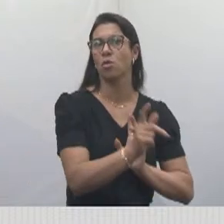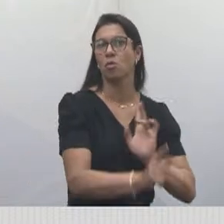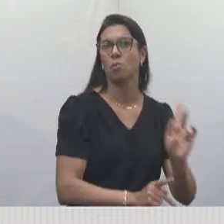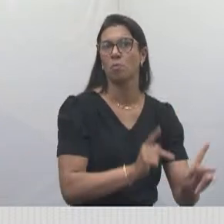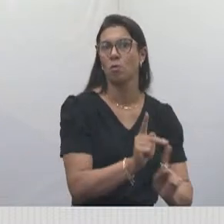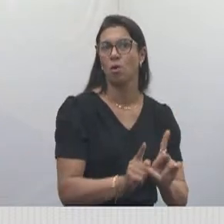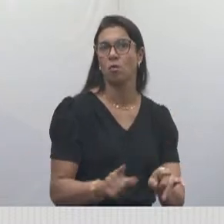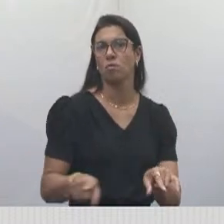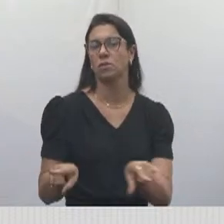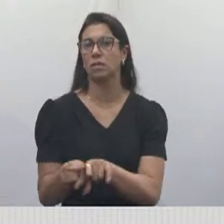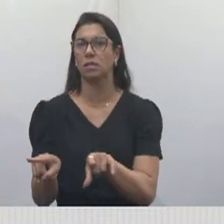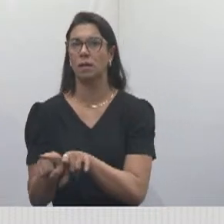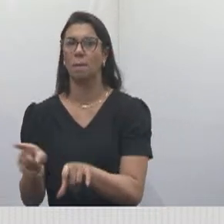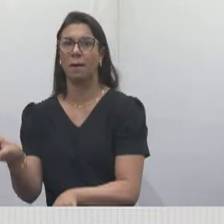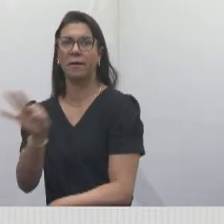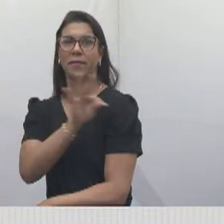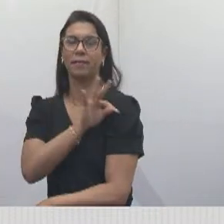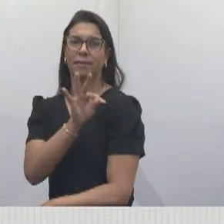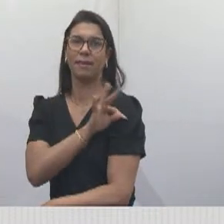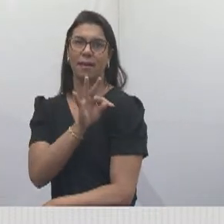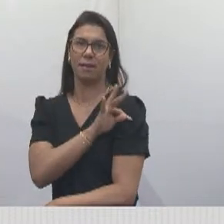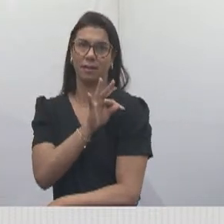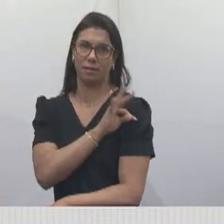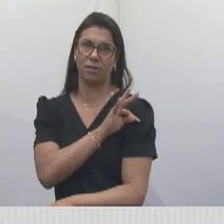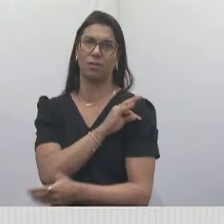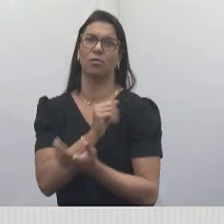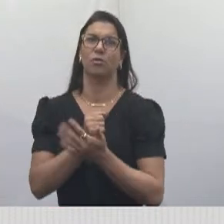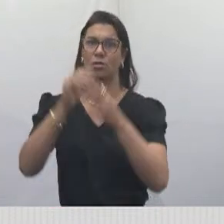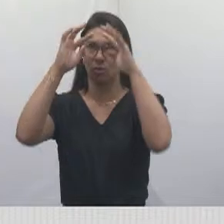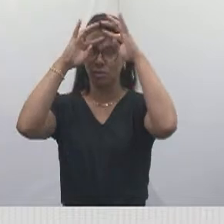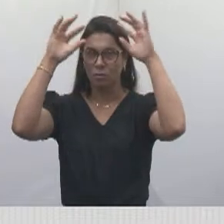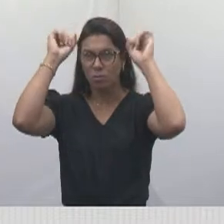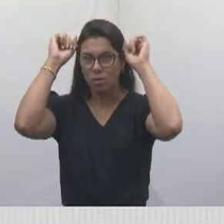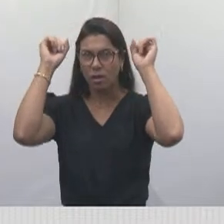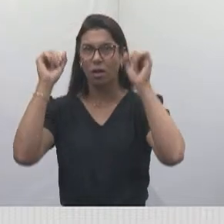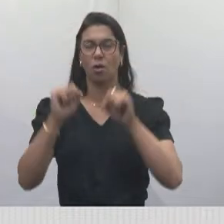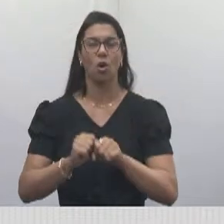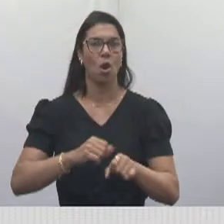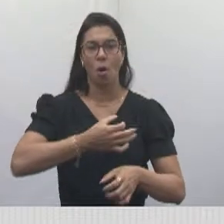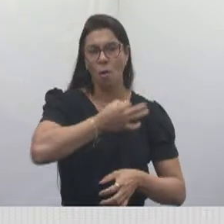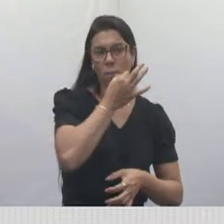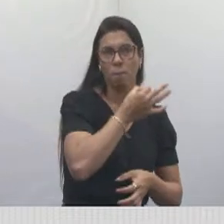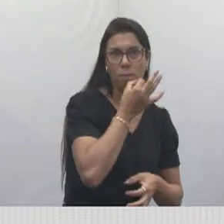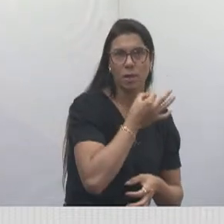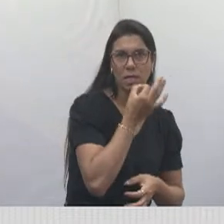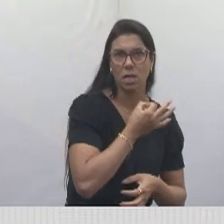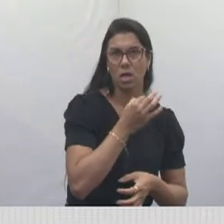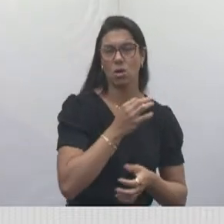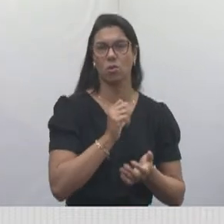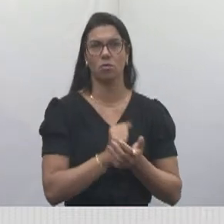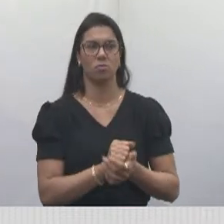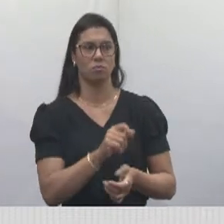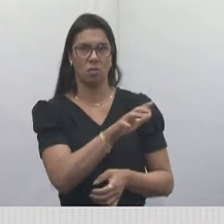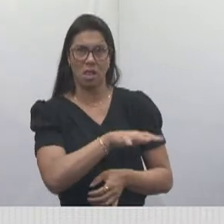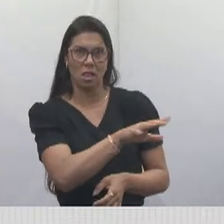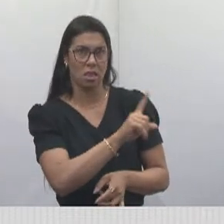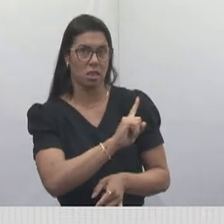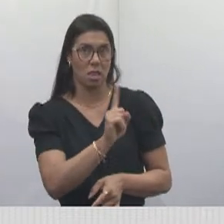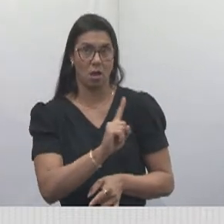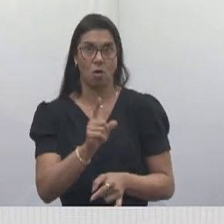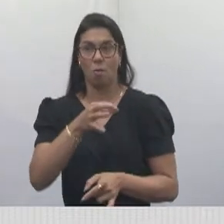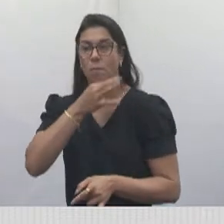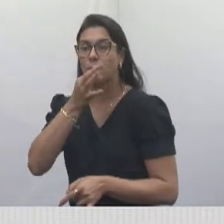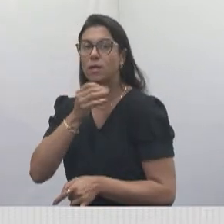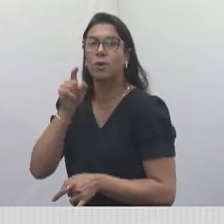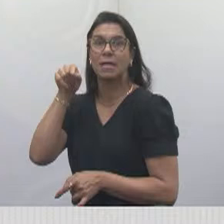do tribunal. Não é a opinião de conselheiro, não é a opinião do tribunal, é a opinião de técnicos. quero dizer o